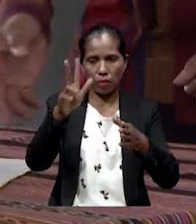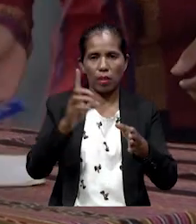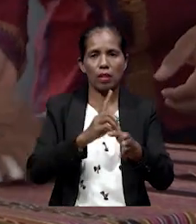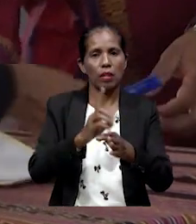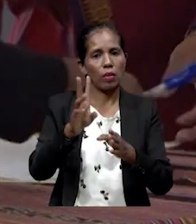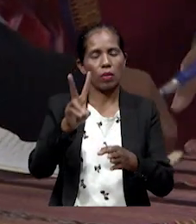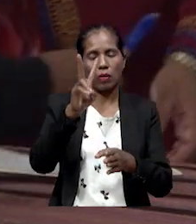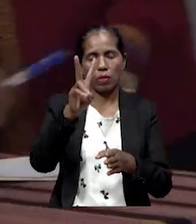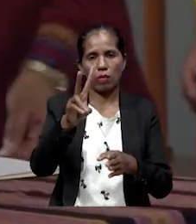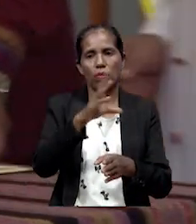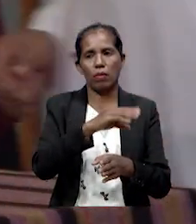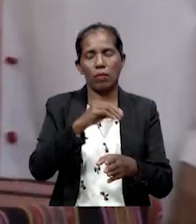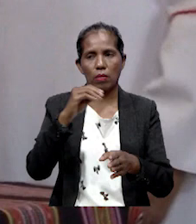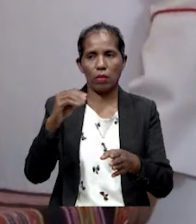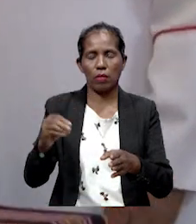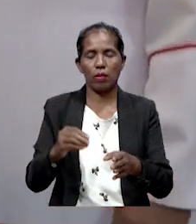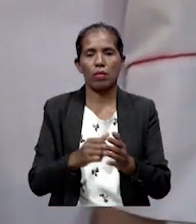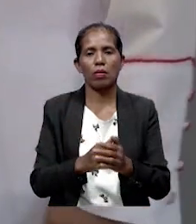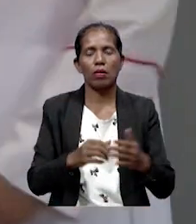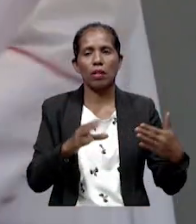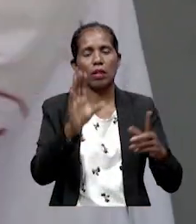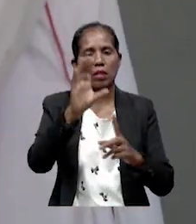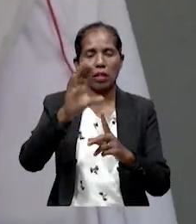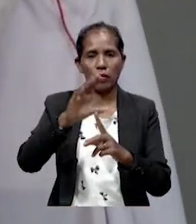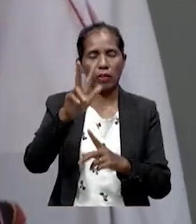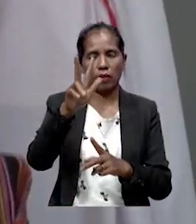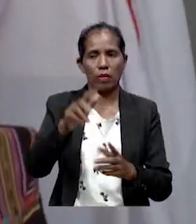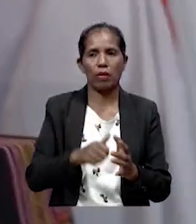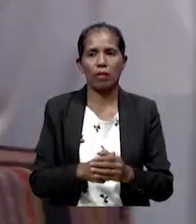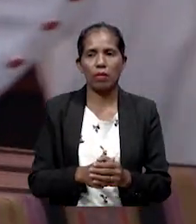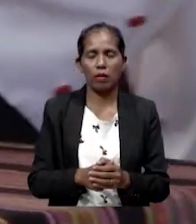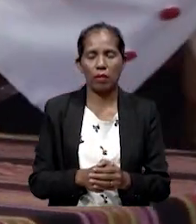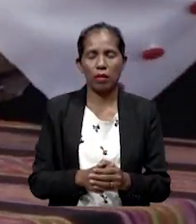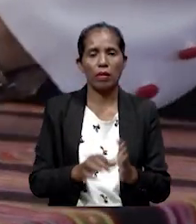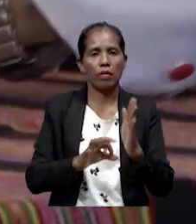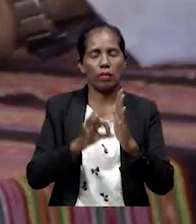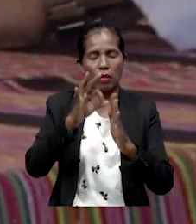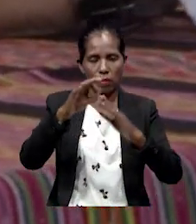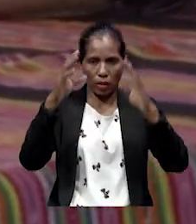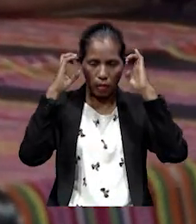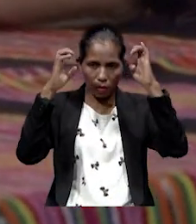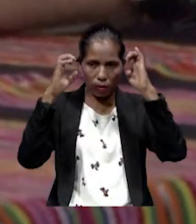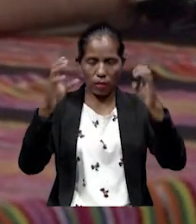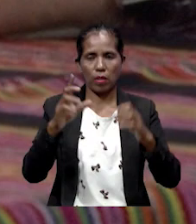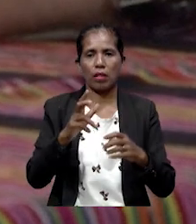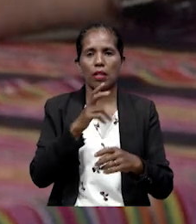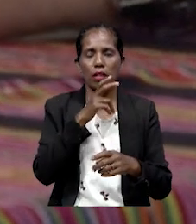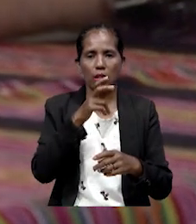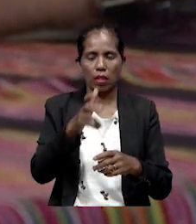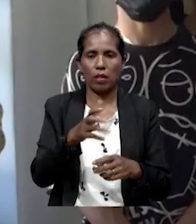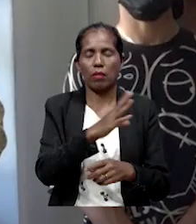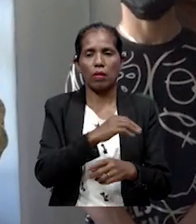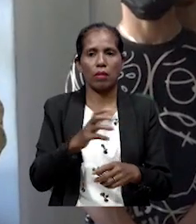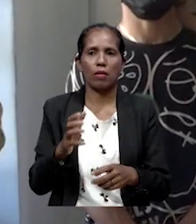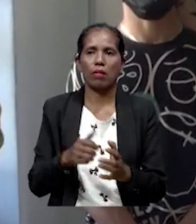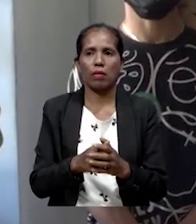rua, nomos coordenador tolu. Decano sirane mak decano ba faculdade educação, língua e artes,